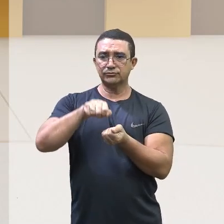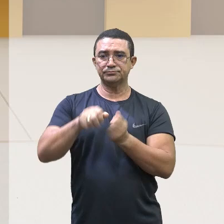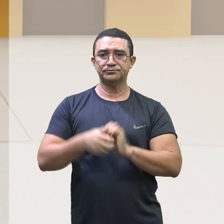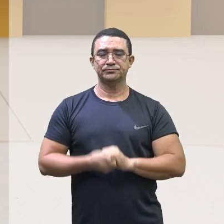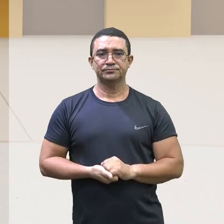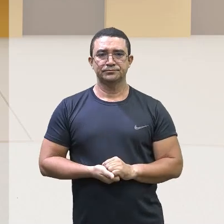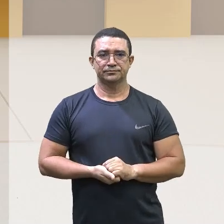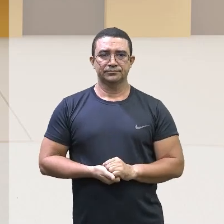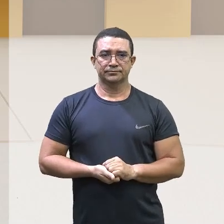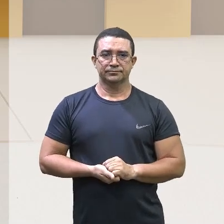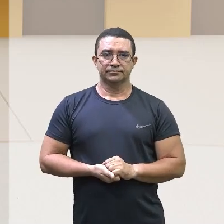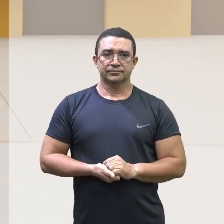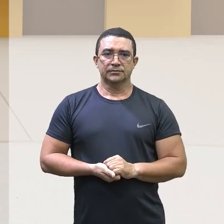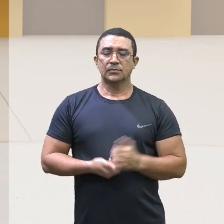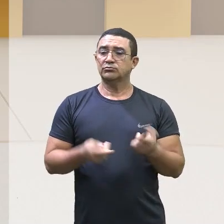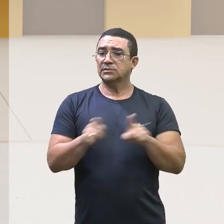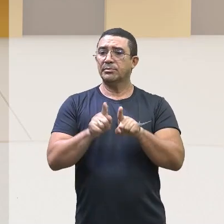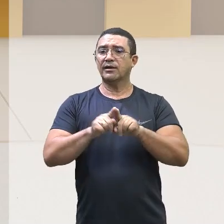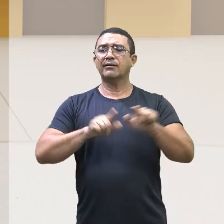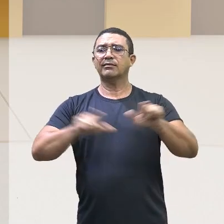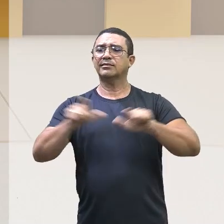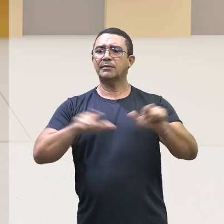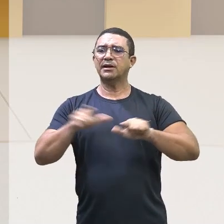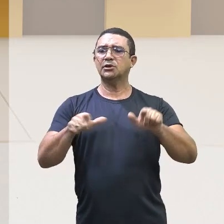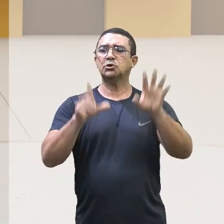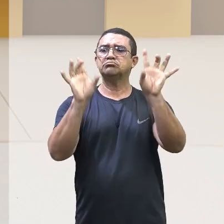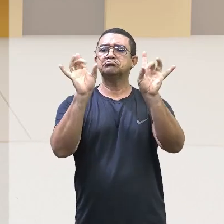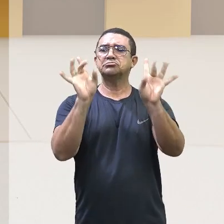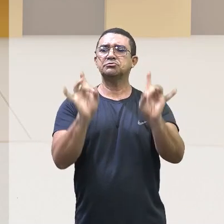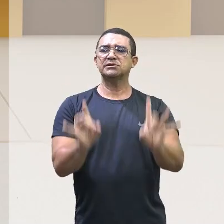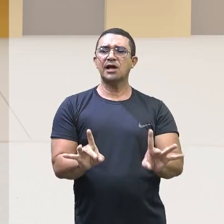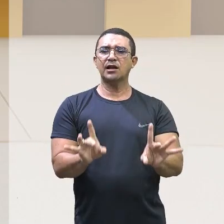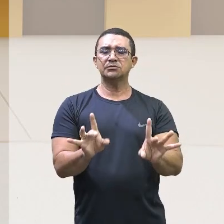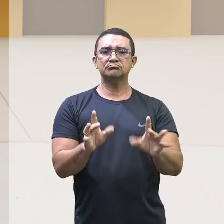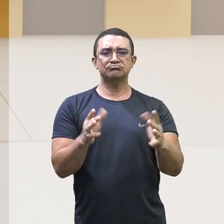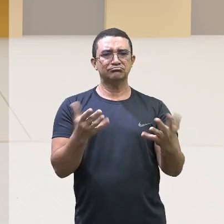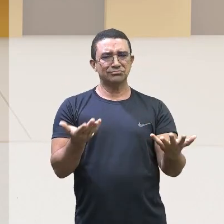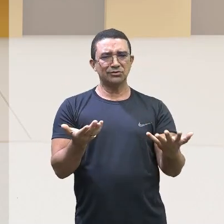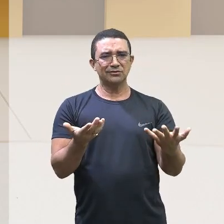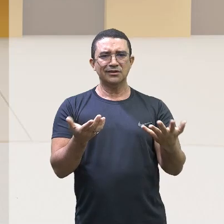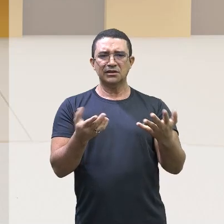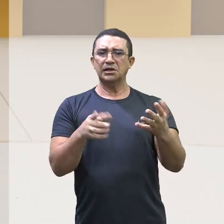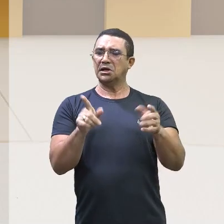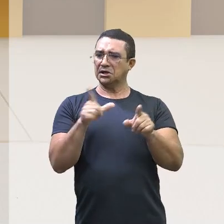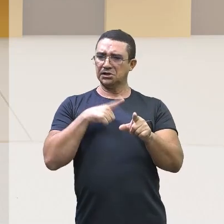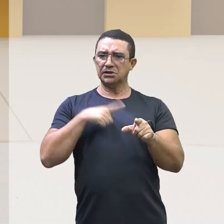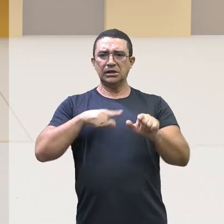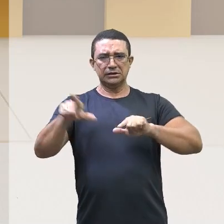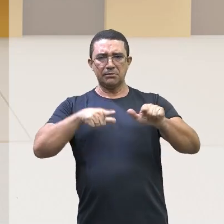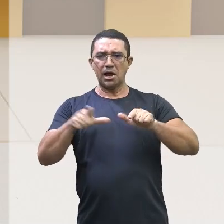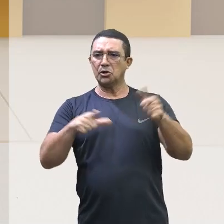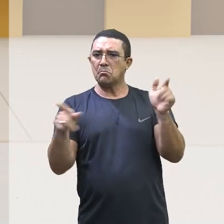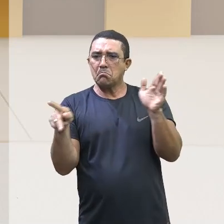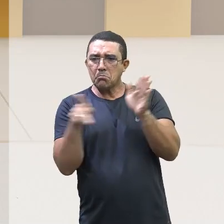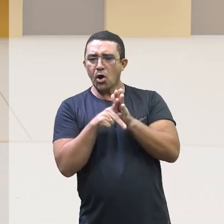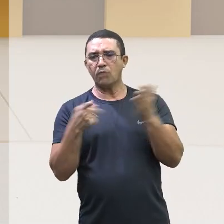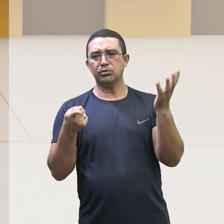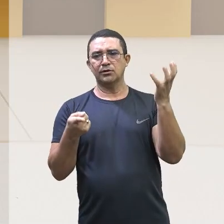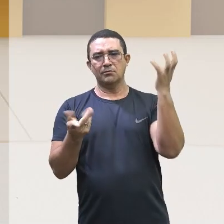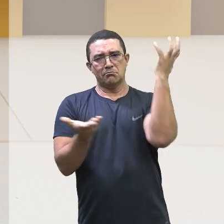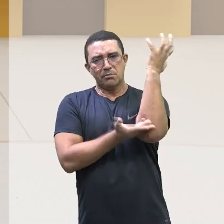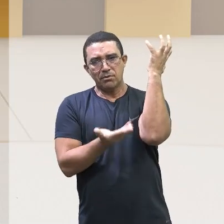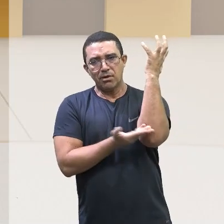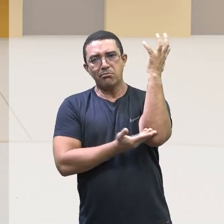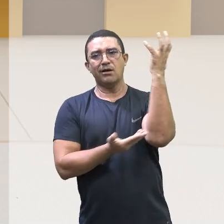são os trabalhadores especializados, né, que nós temos aí, ó, que são aquelas pessoas que realizam tarefas específicas, como corte de